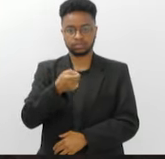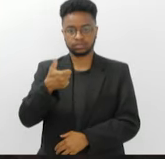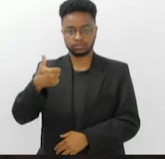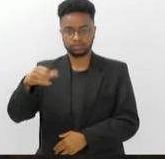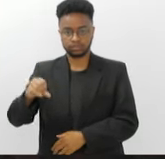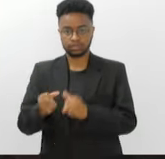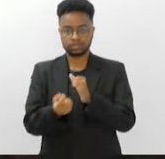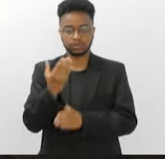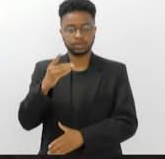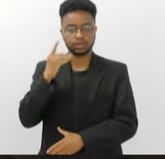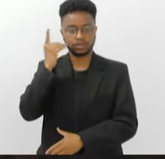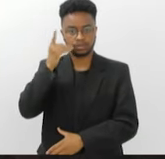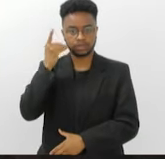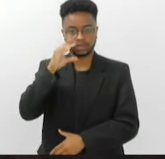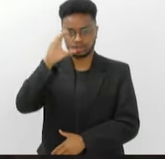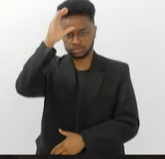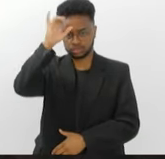Ju.